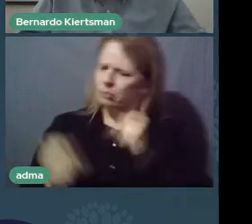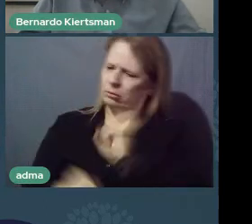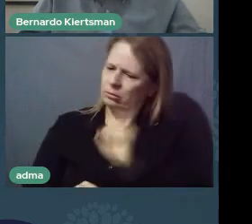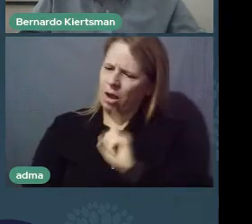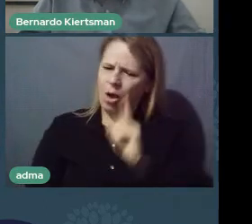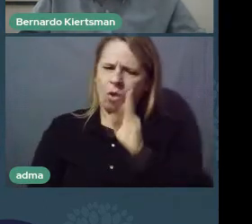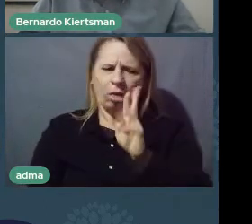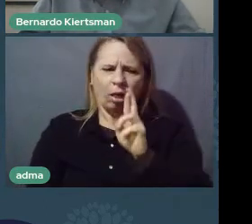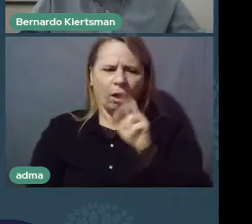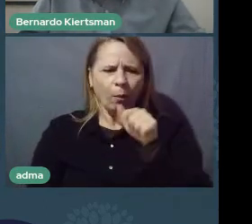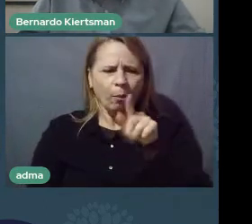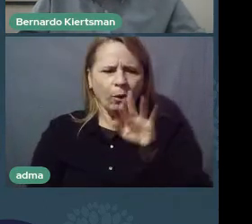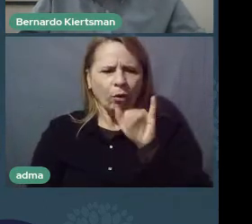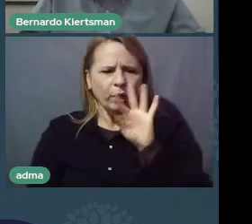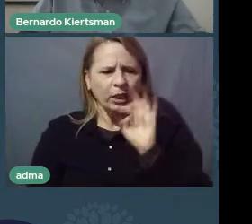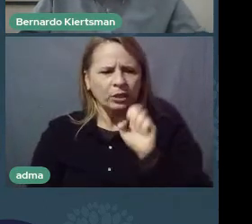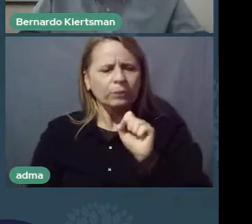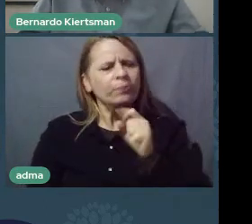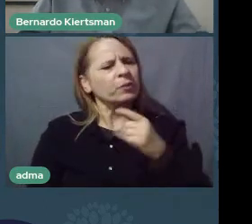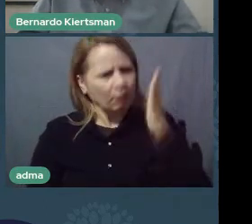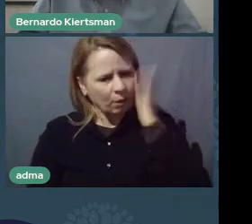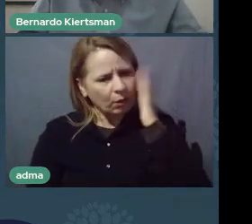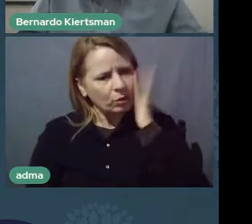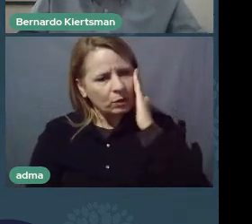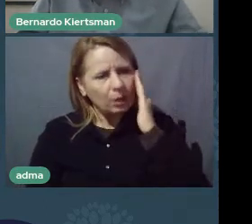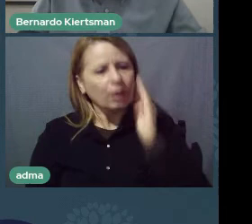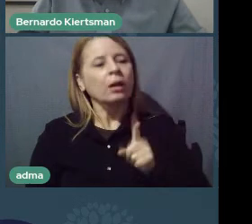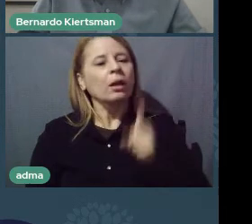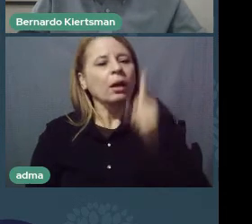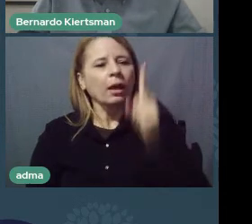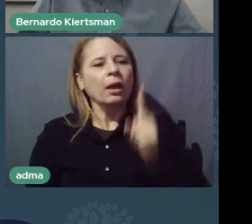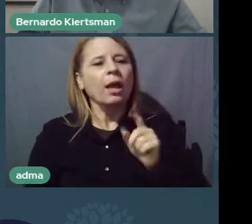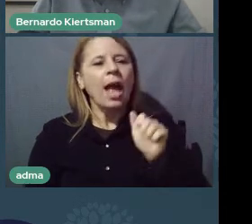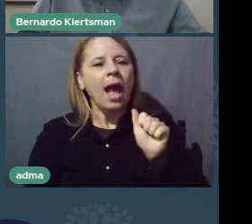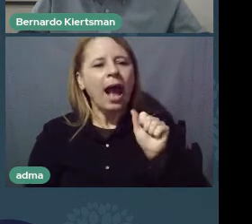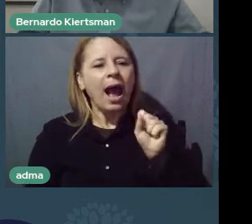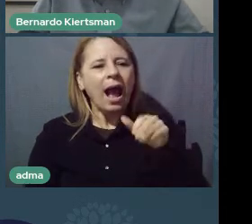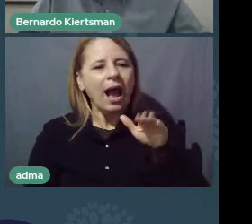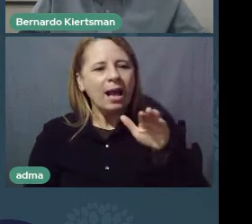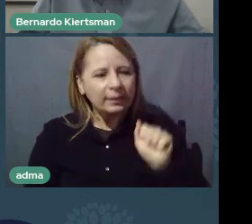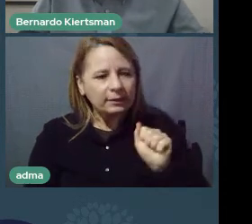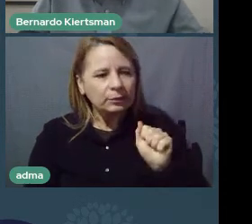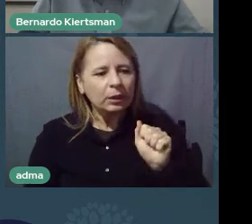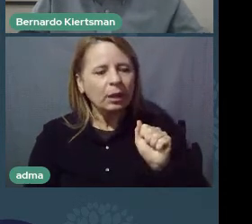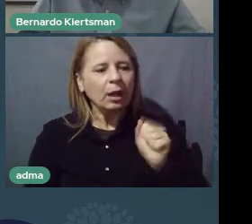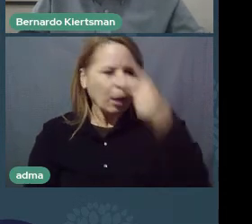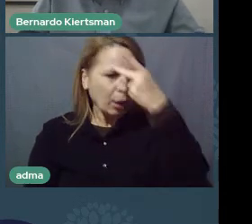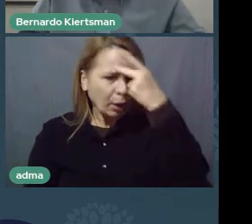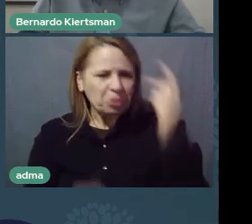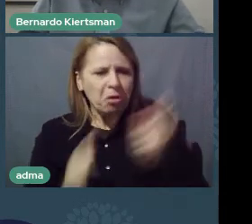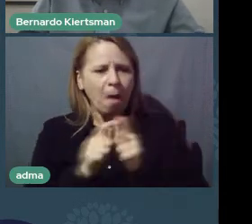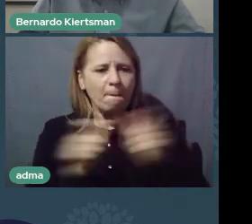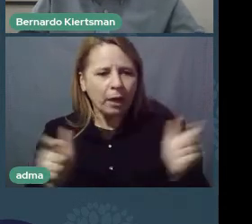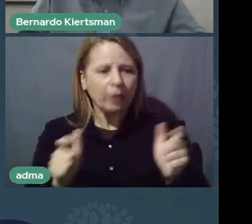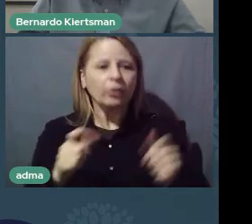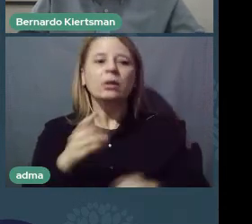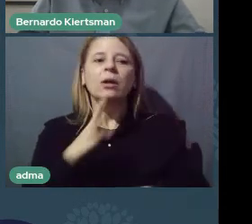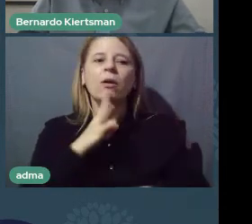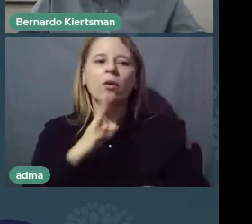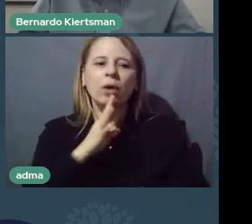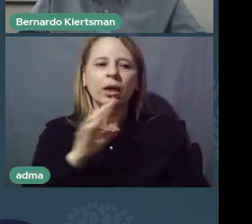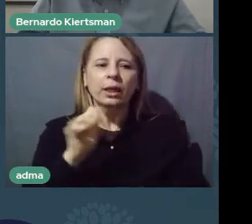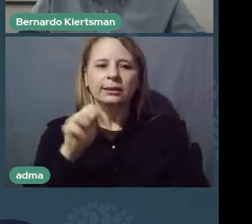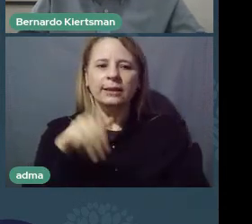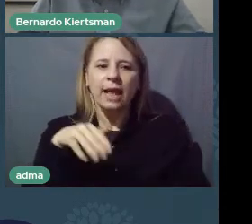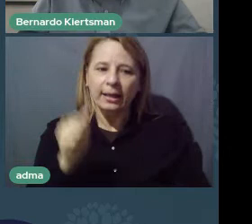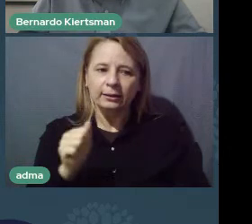sei que no Nordeste, no Norte, o nome é asma, e a grande maioria das pessoas conhecem como asma.